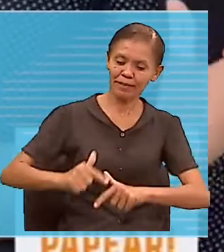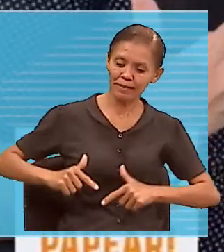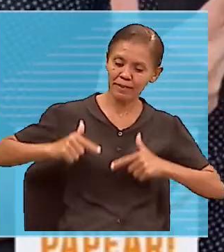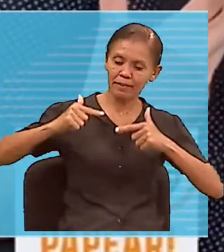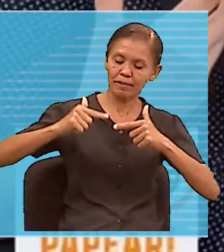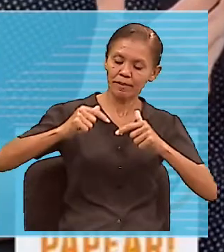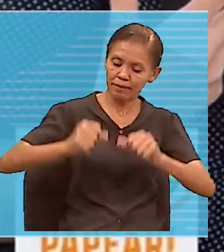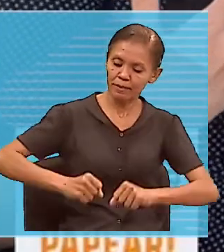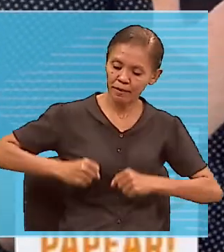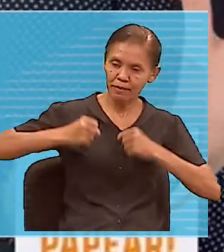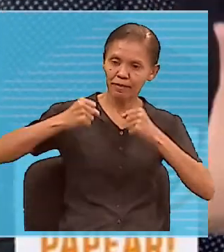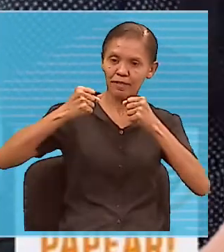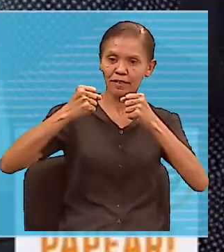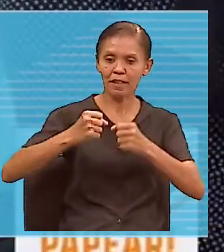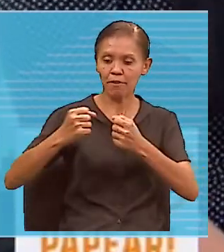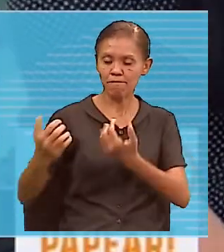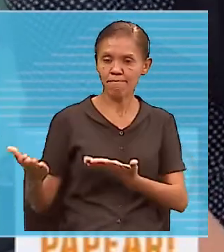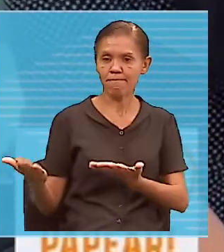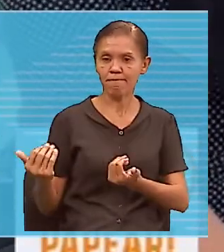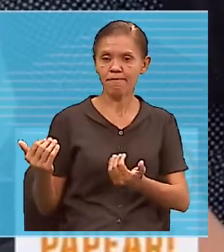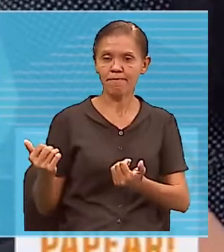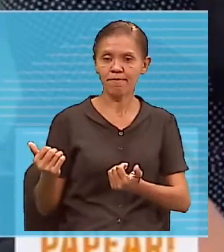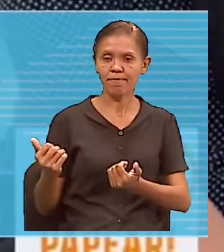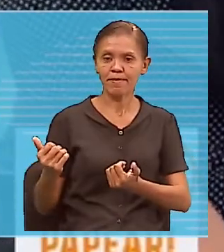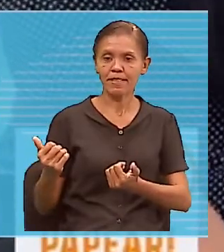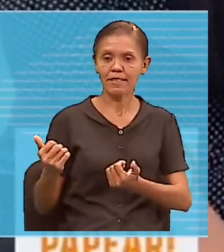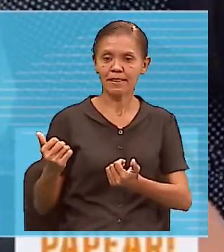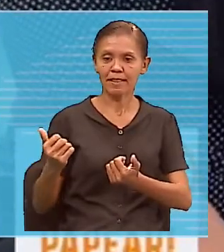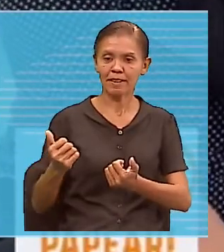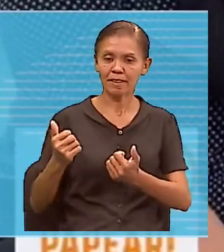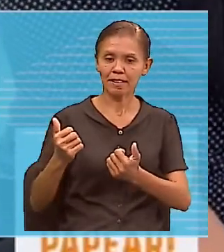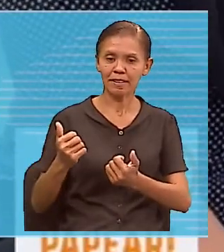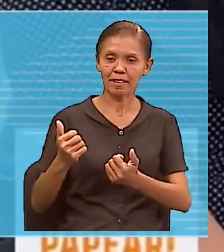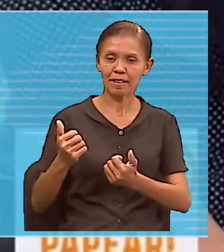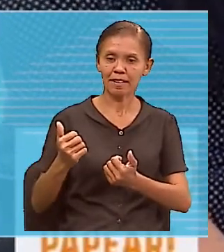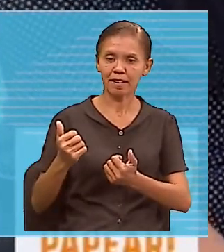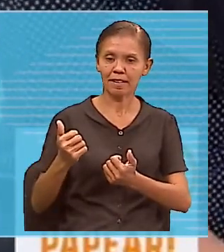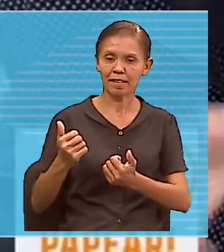né, acerca da literatura. Meus parabéns. Muito obrigado.